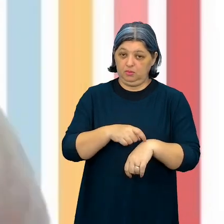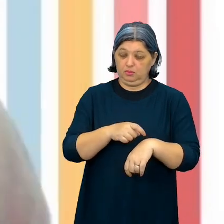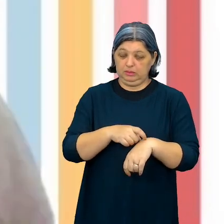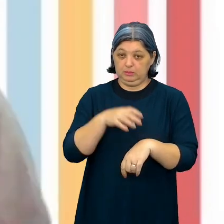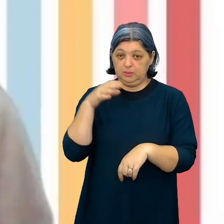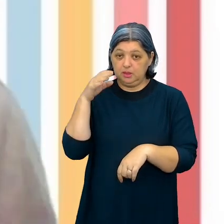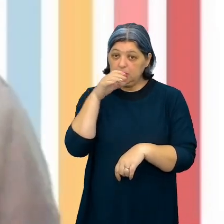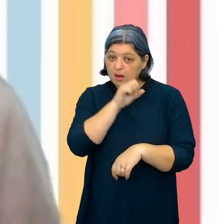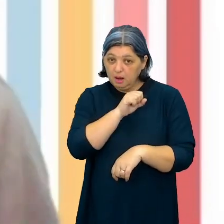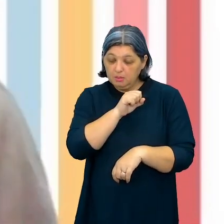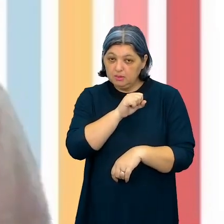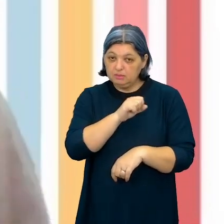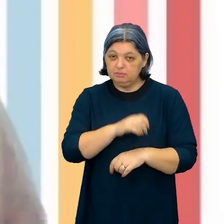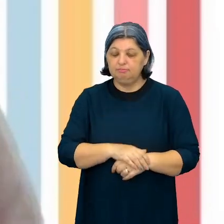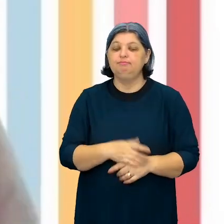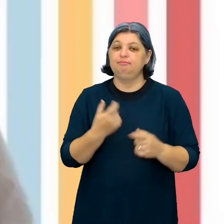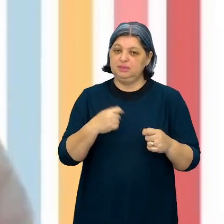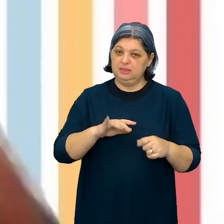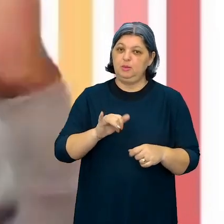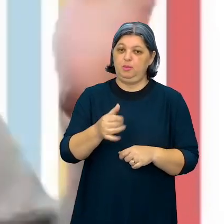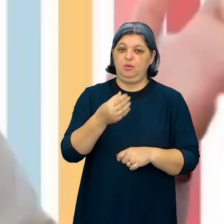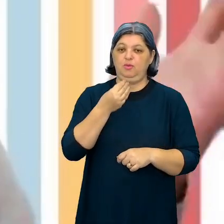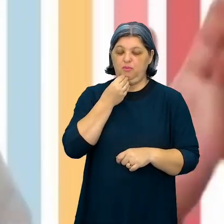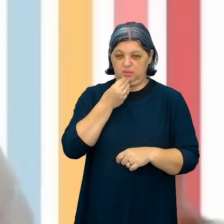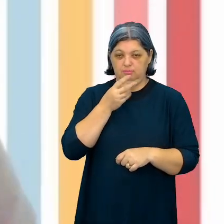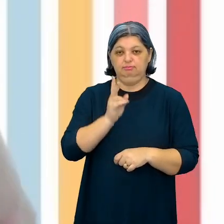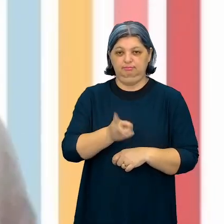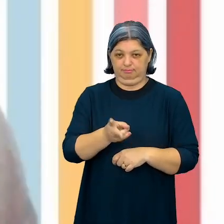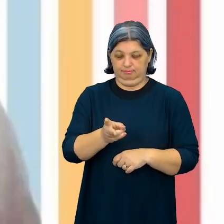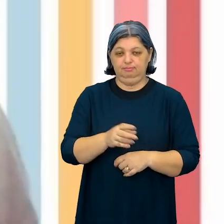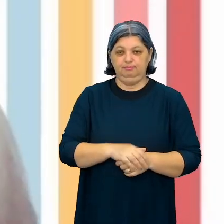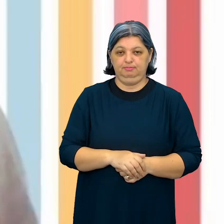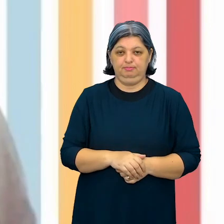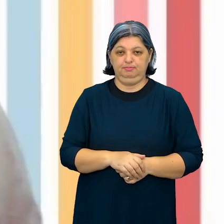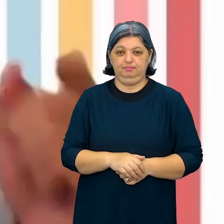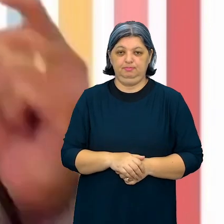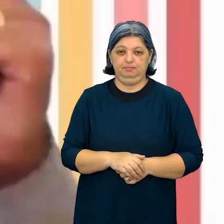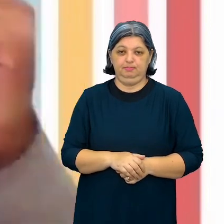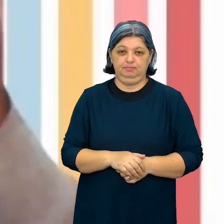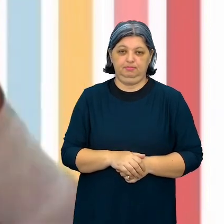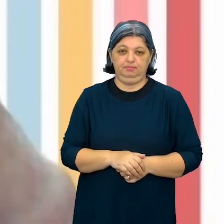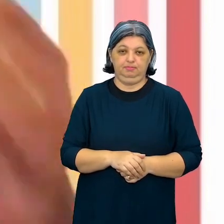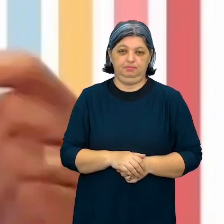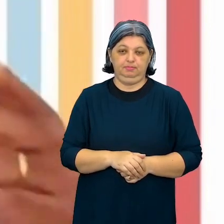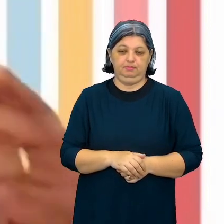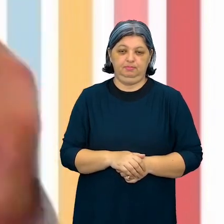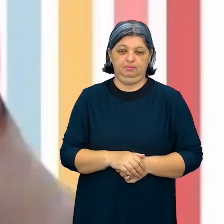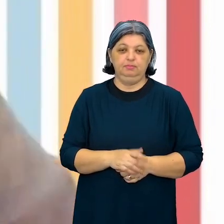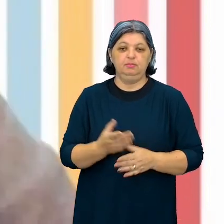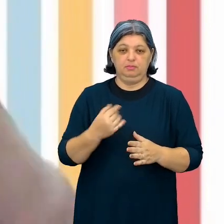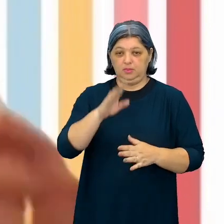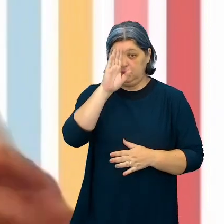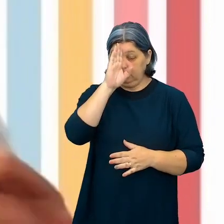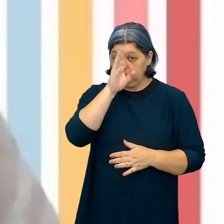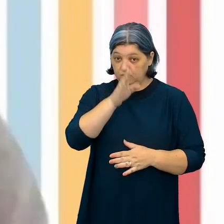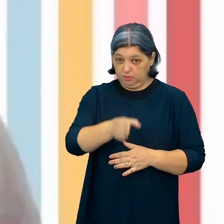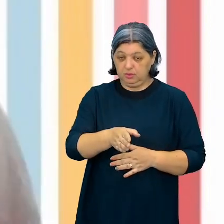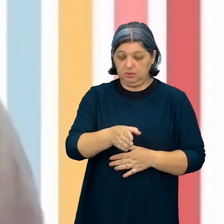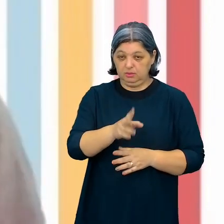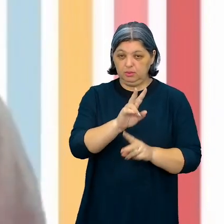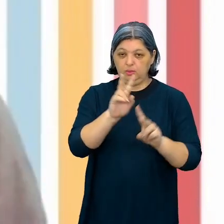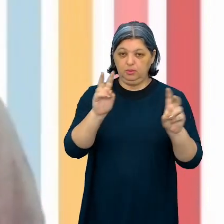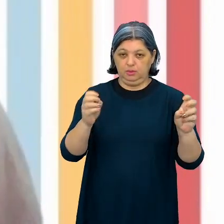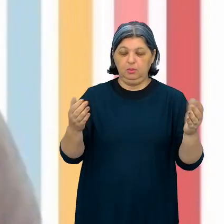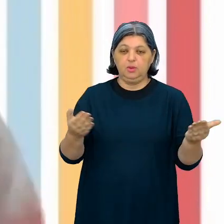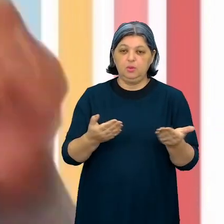curto nosso tempo tem que ser muito bem aproveitado como sempre né então eu vou direto ao ponto direto